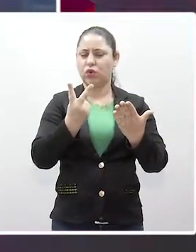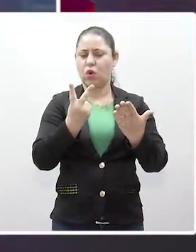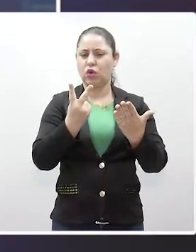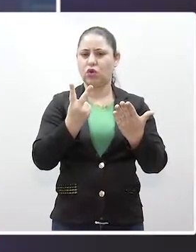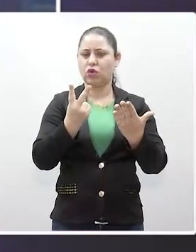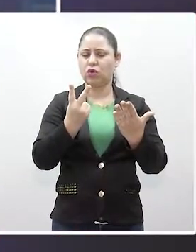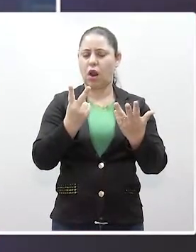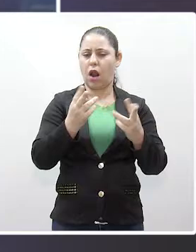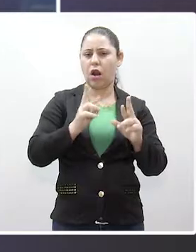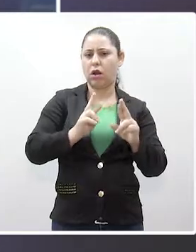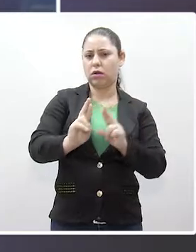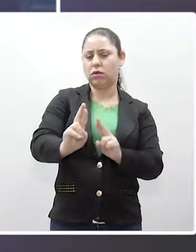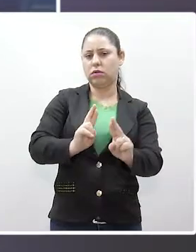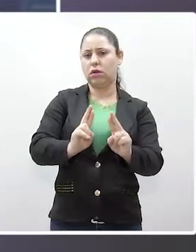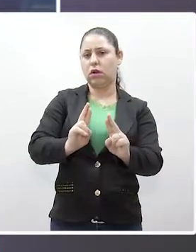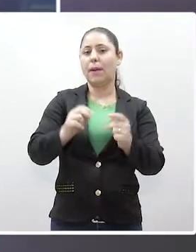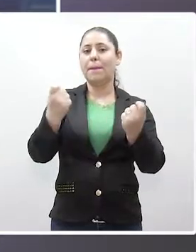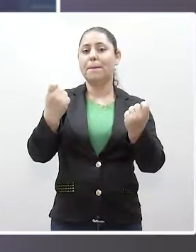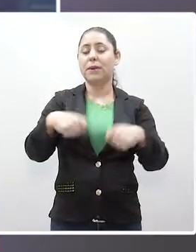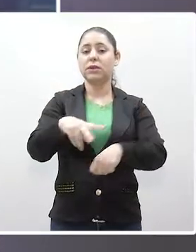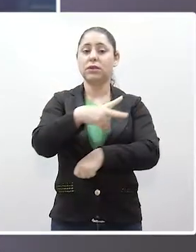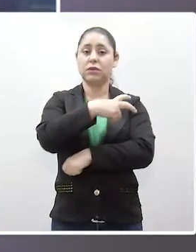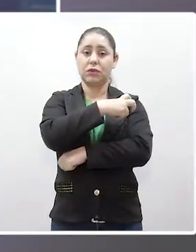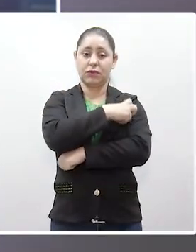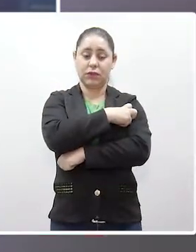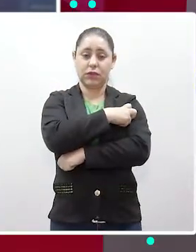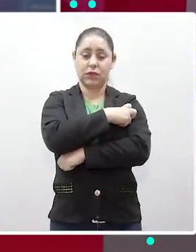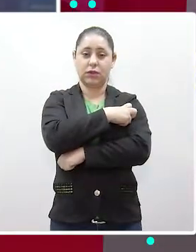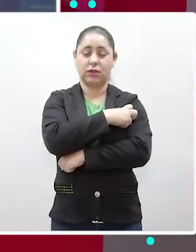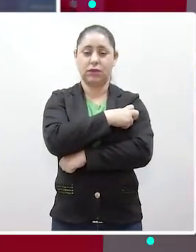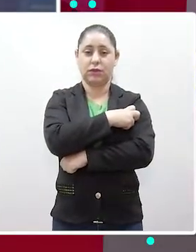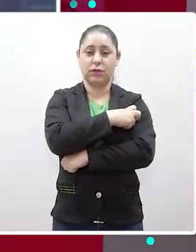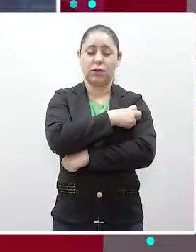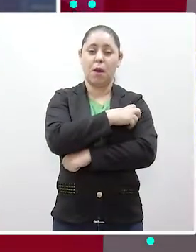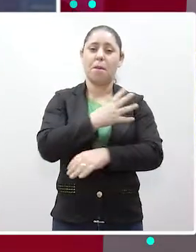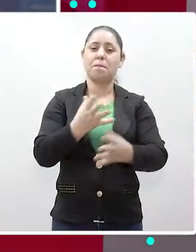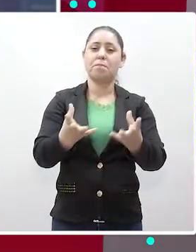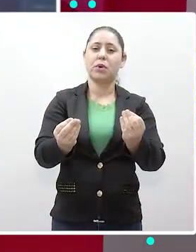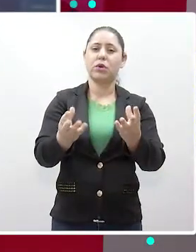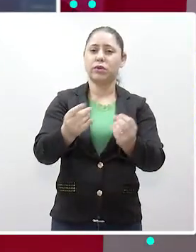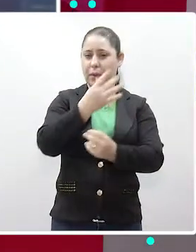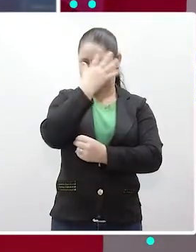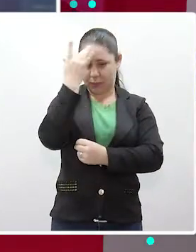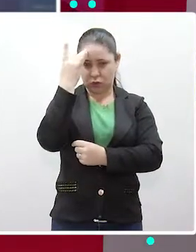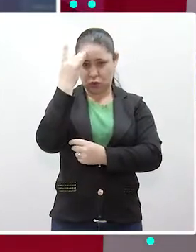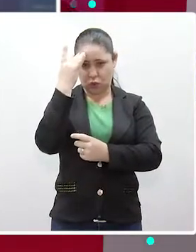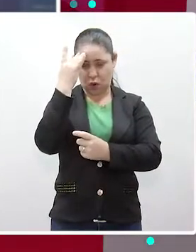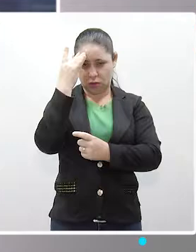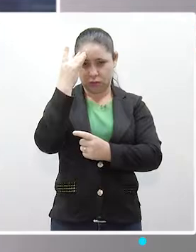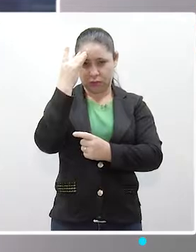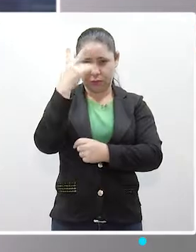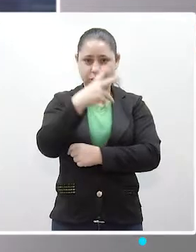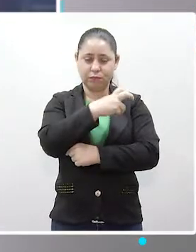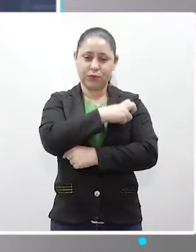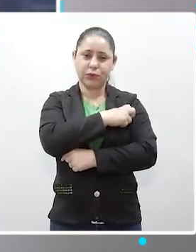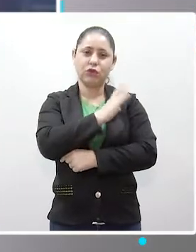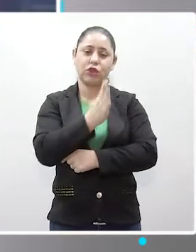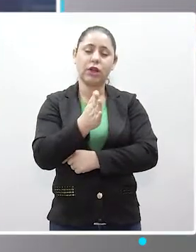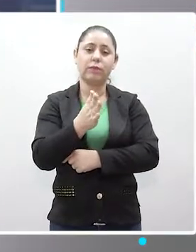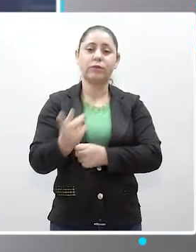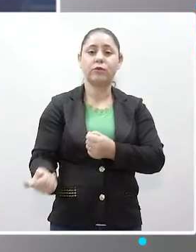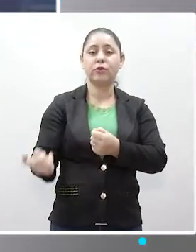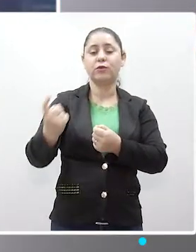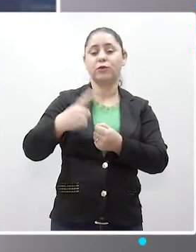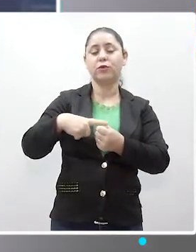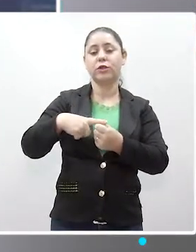vão estar relacionadas? É preciso a vacina, muita gente imunizada para as